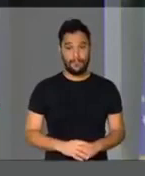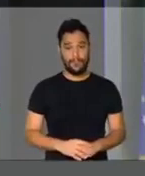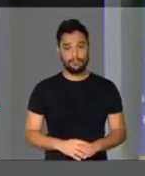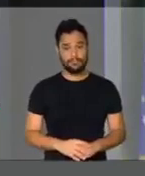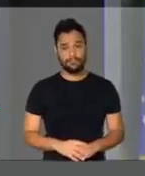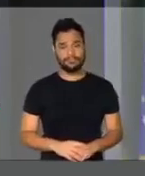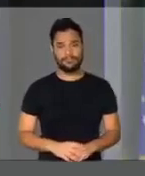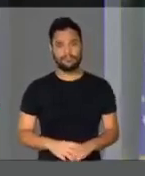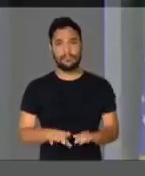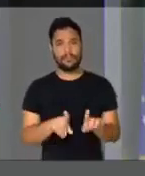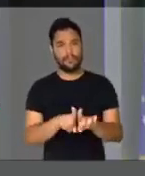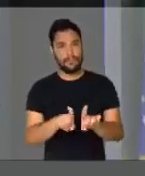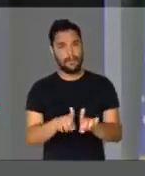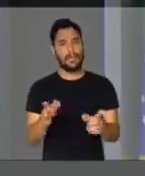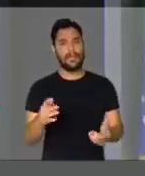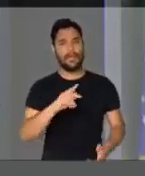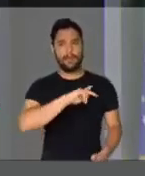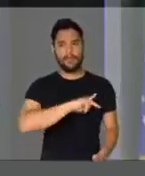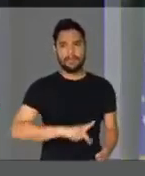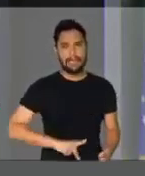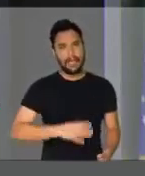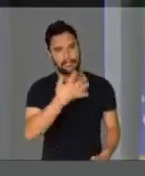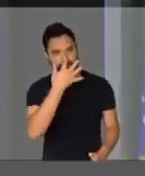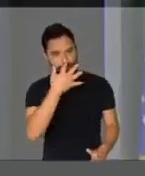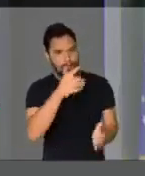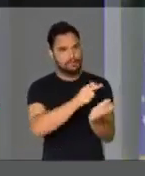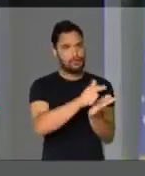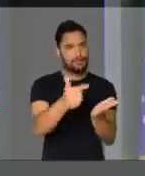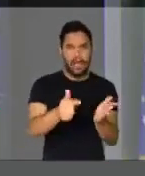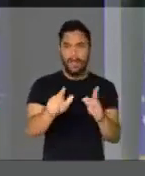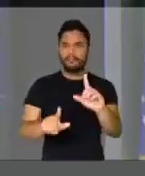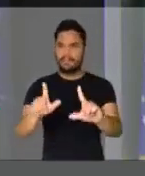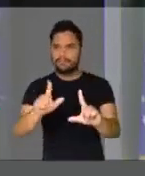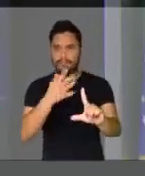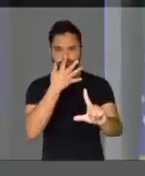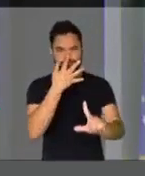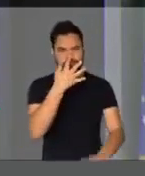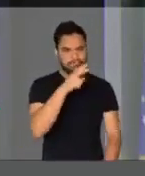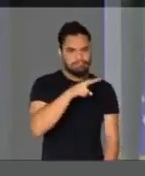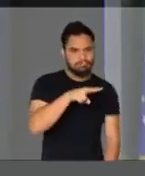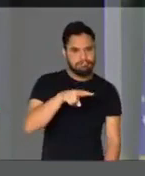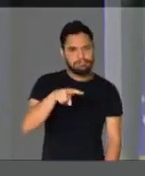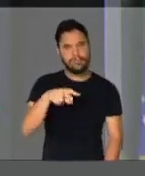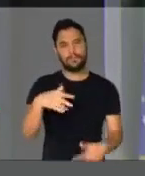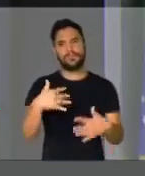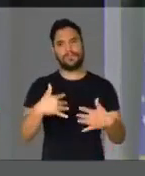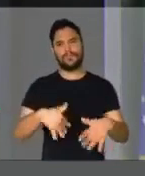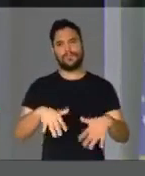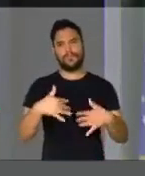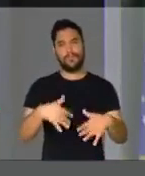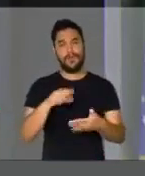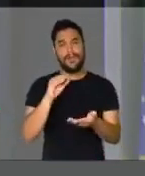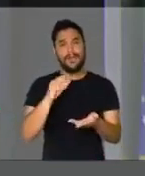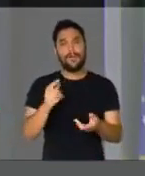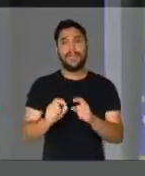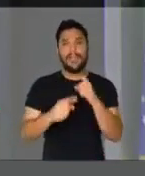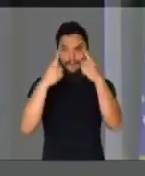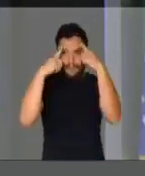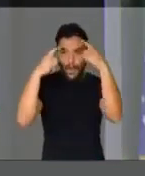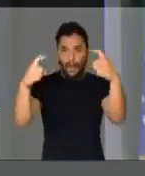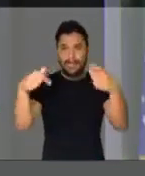Assistindo, senhor presidente, aos noticiários diversos, testemunho diariamente o triste cenário da insegurança